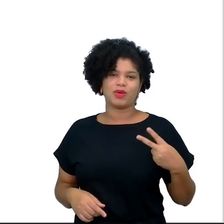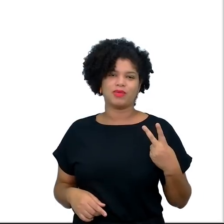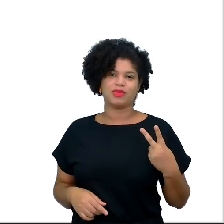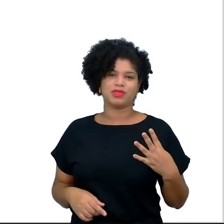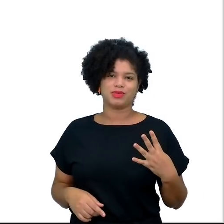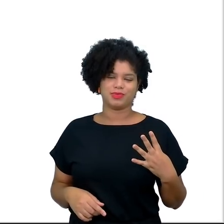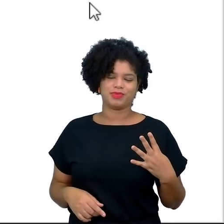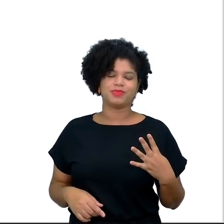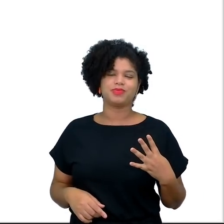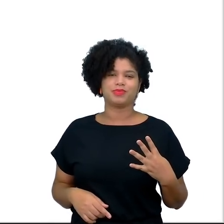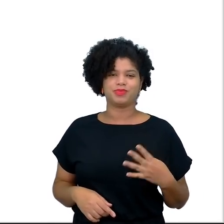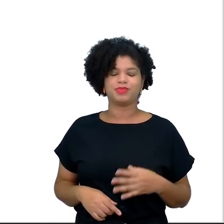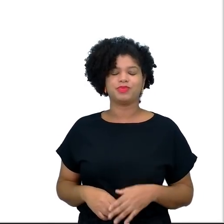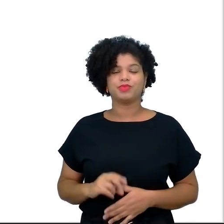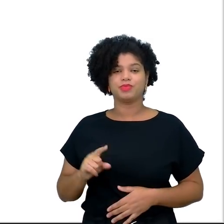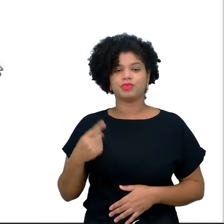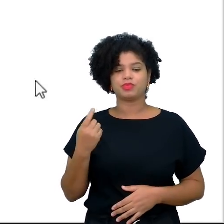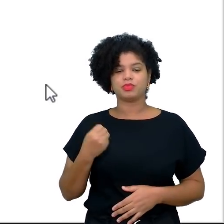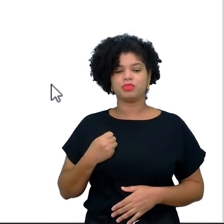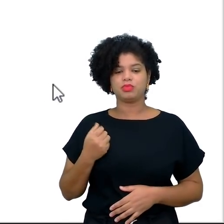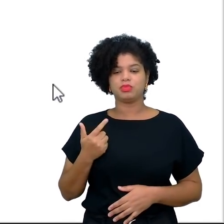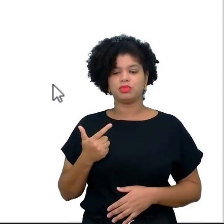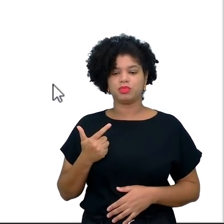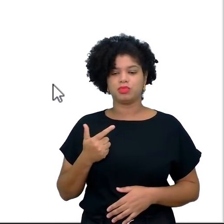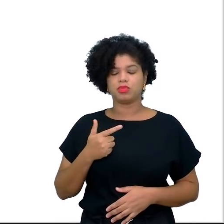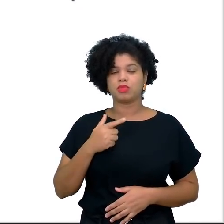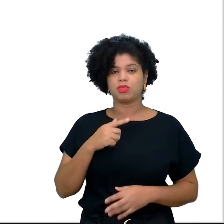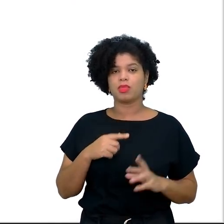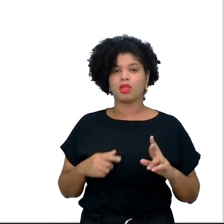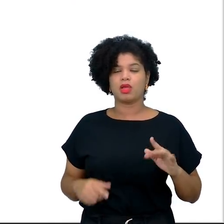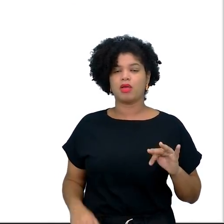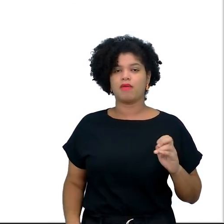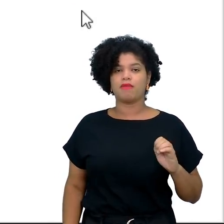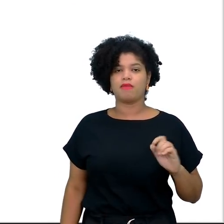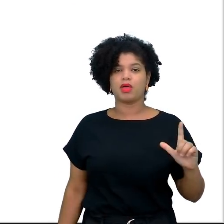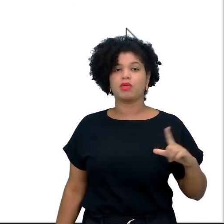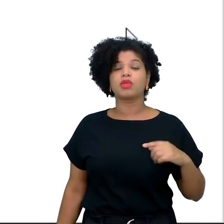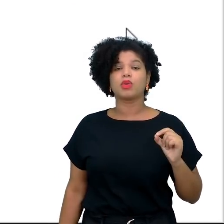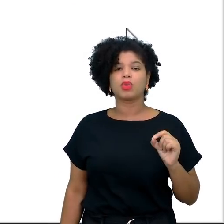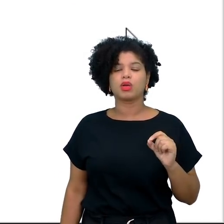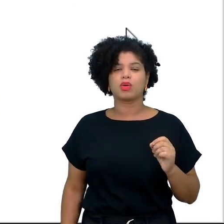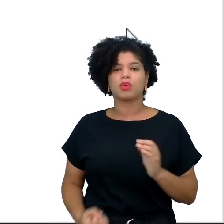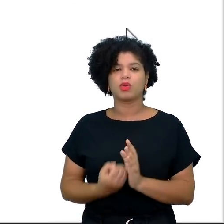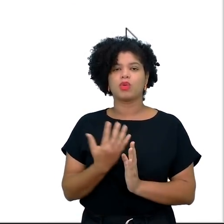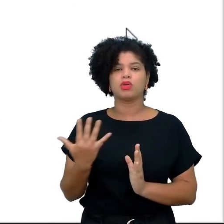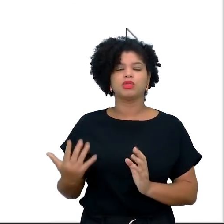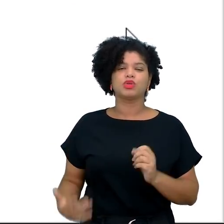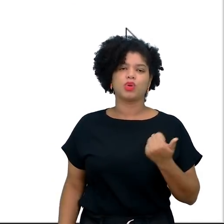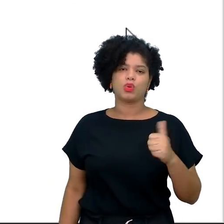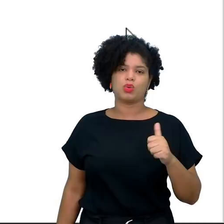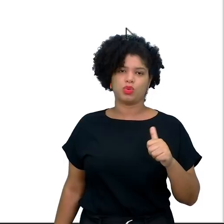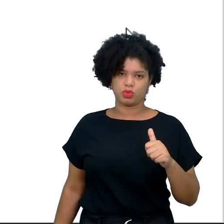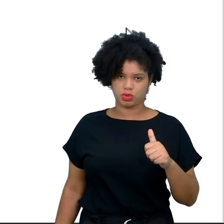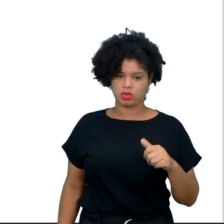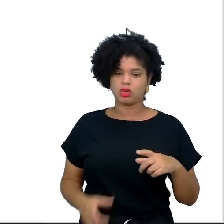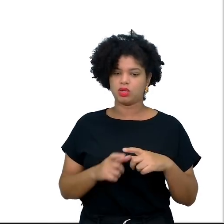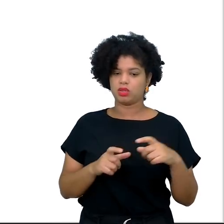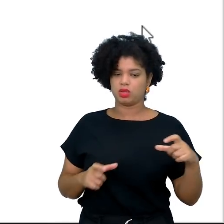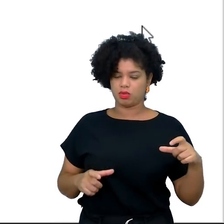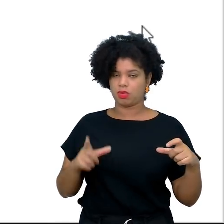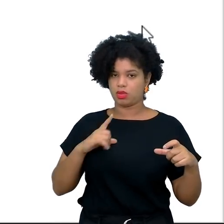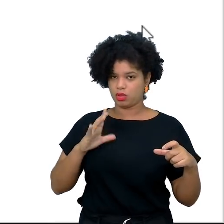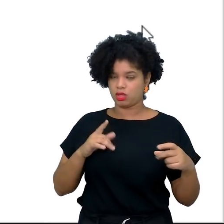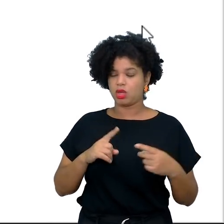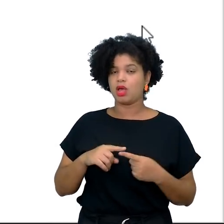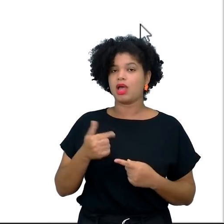24. Na situação 2, o Rafael, ele tinha 11 figurinhas, ganhou 10 na primeira rodada do jogo de